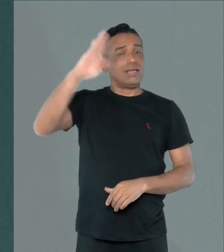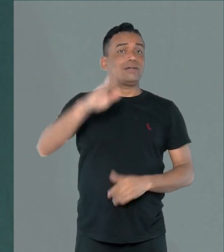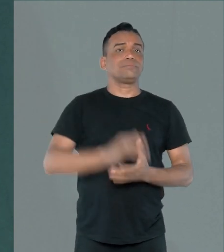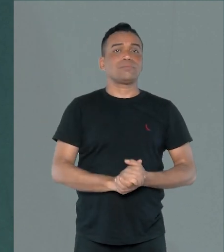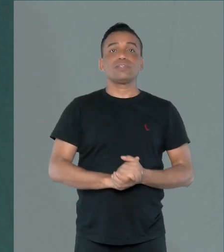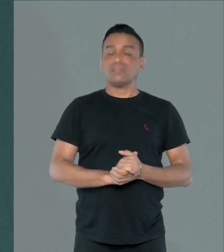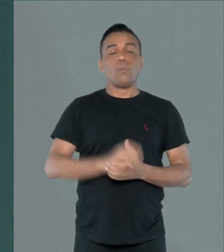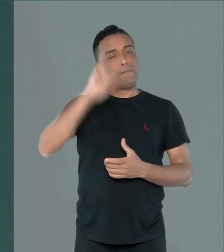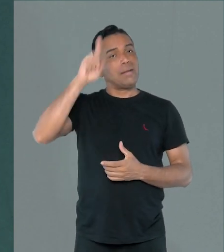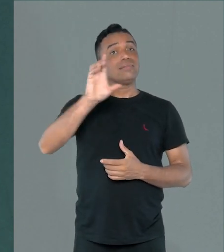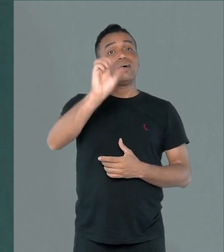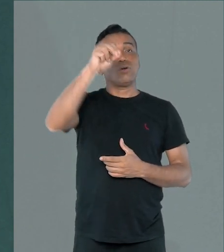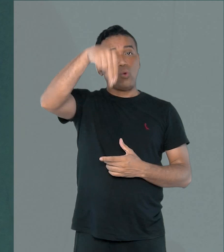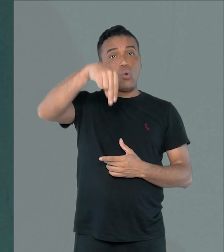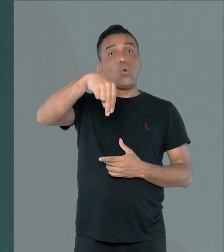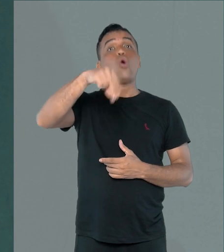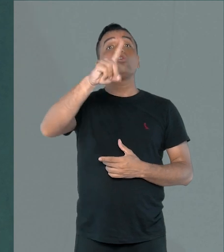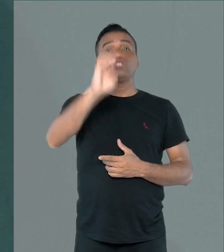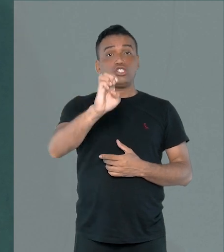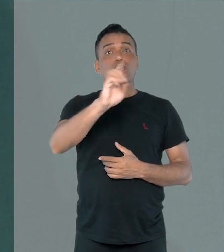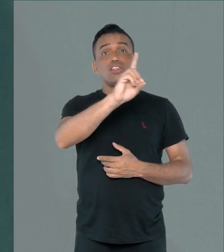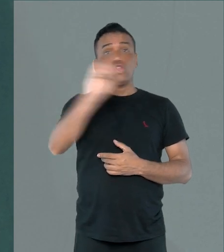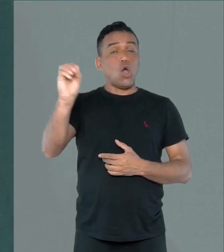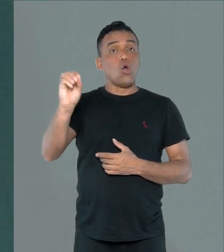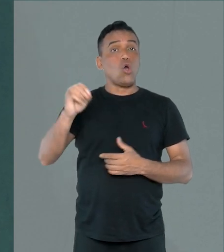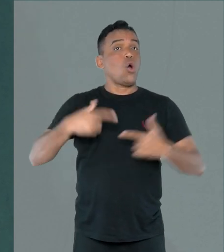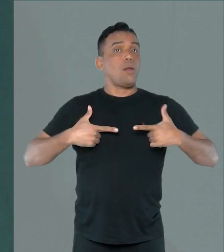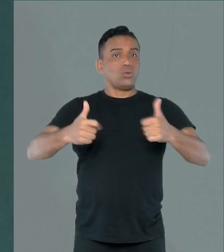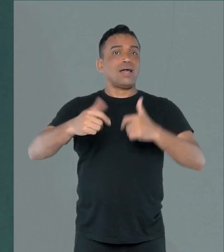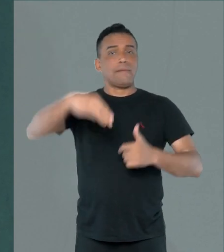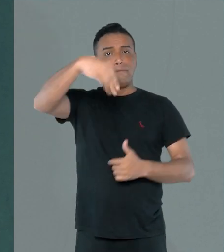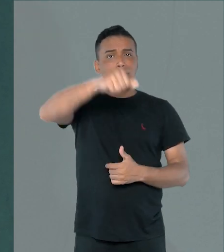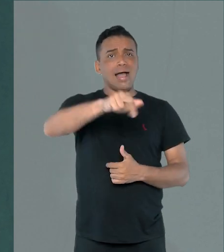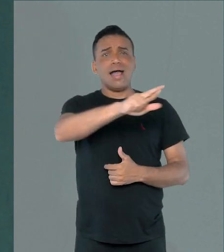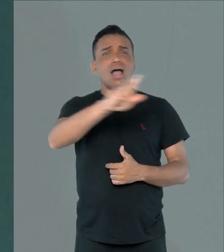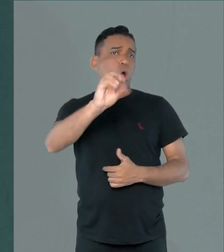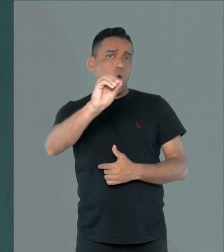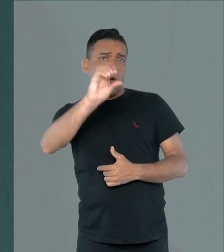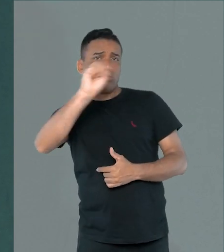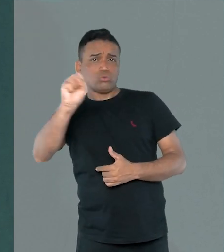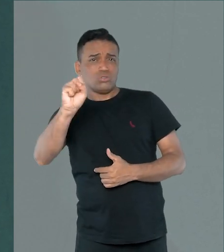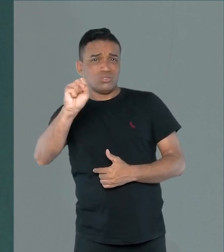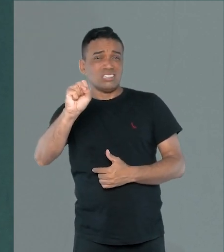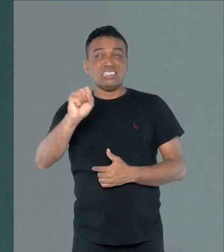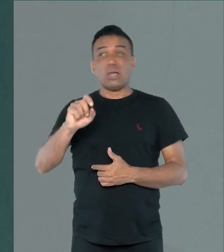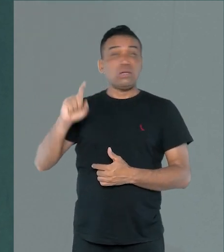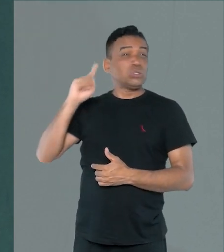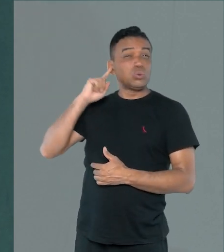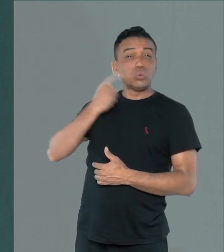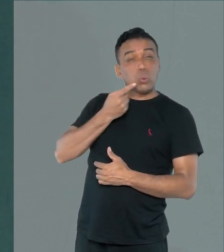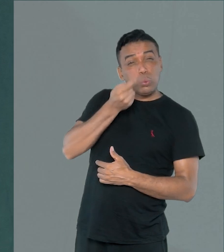para lutar no Marrocos, né? Naquelas guerras da Espanha contra o Marrocos, ele já era meio surdo, então ele